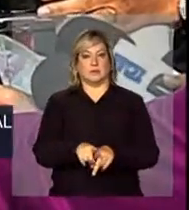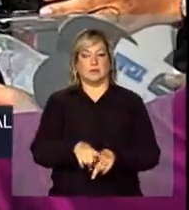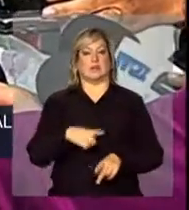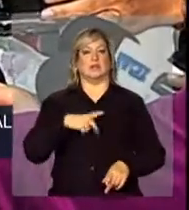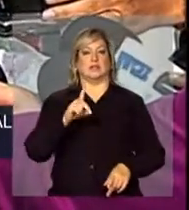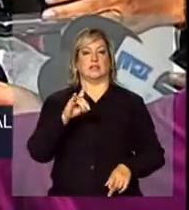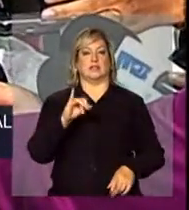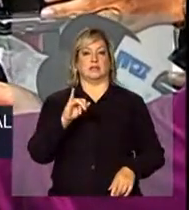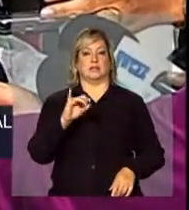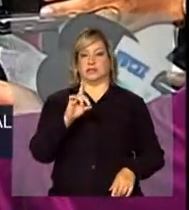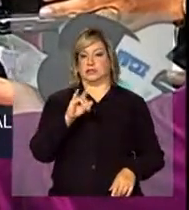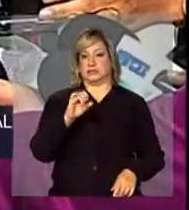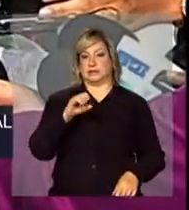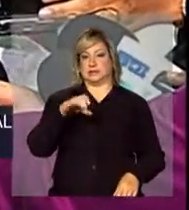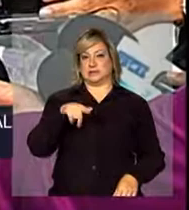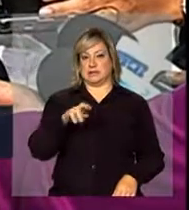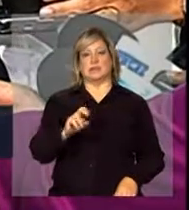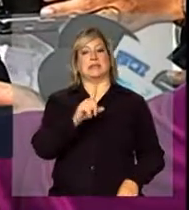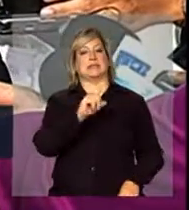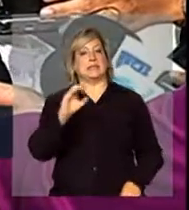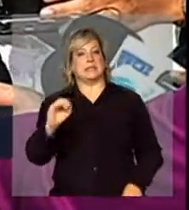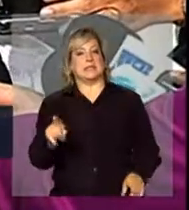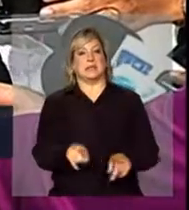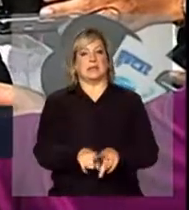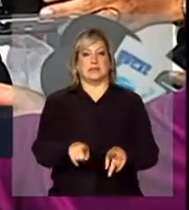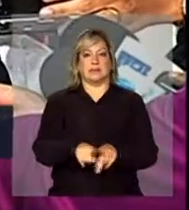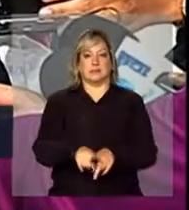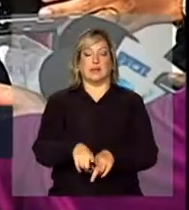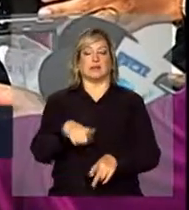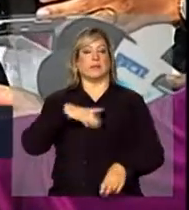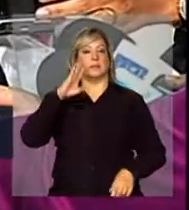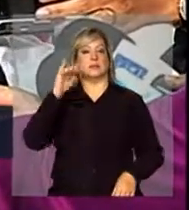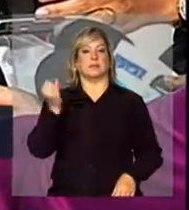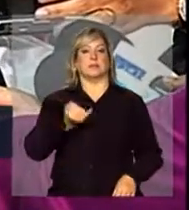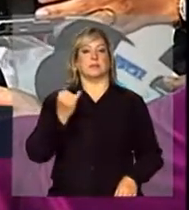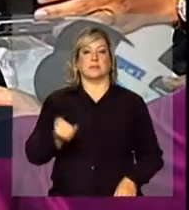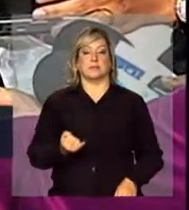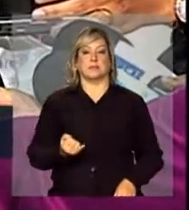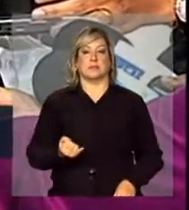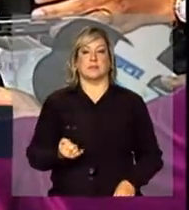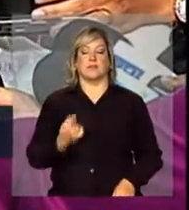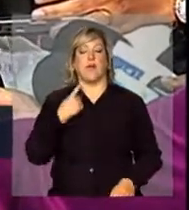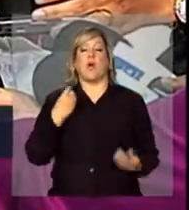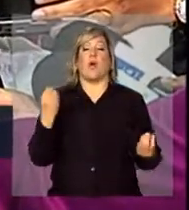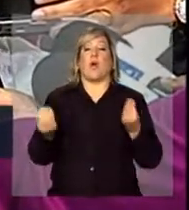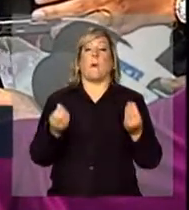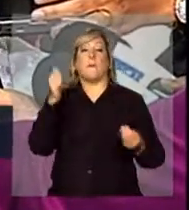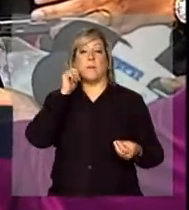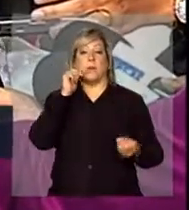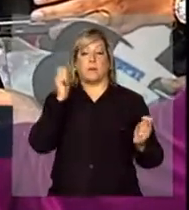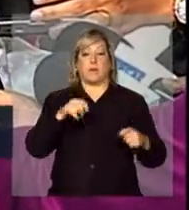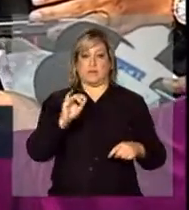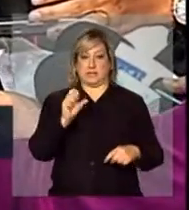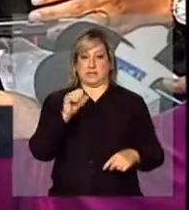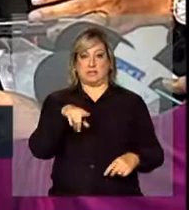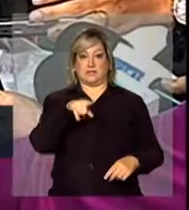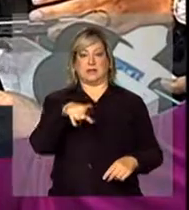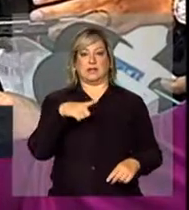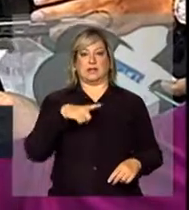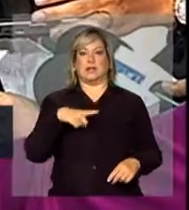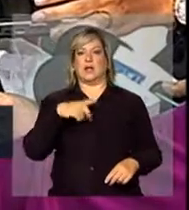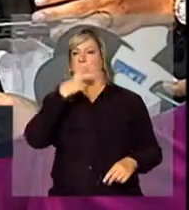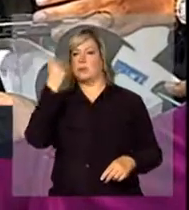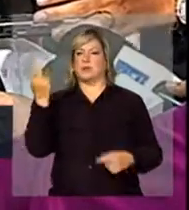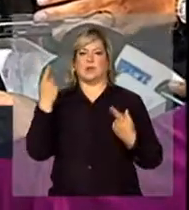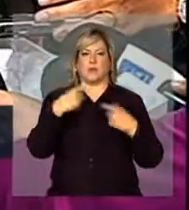100 são fundamentais, né? E como a mulher pode? Por exemplo, se você é perseguida,